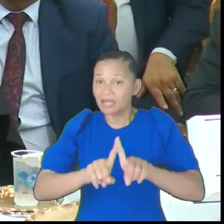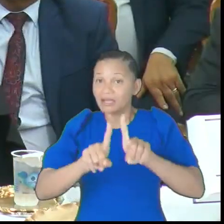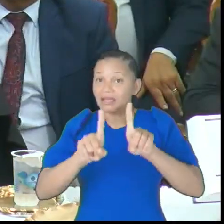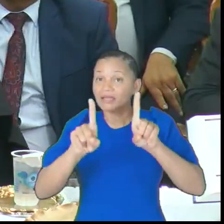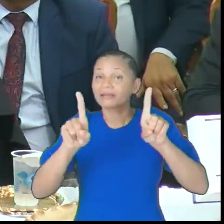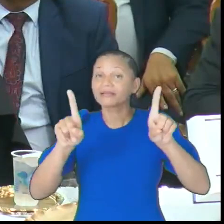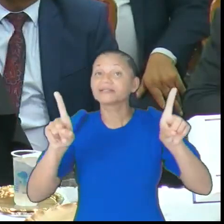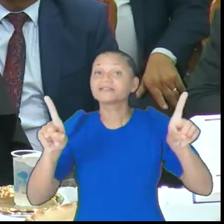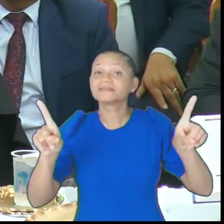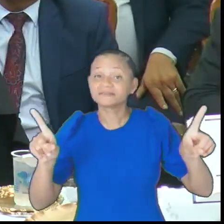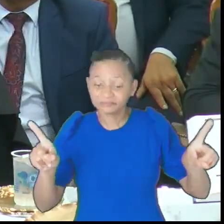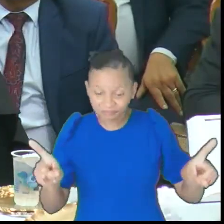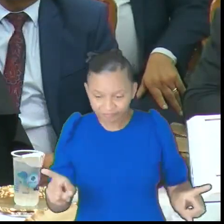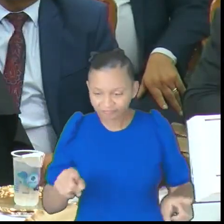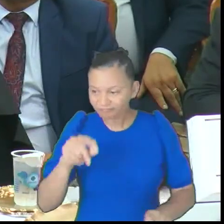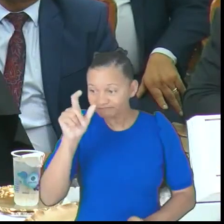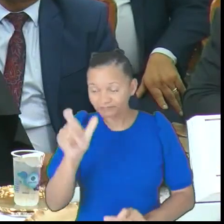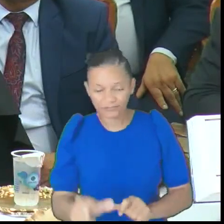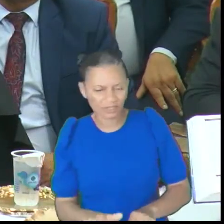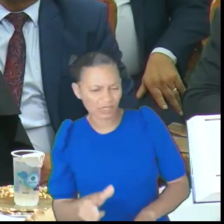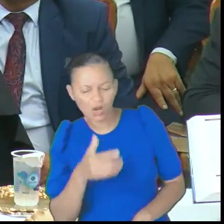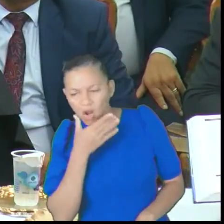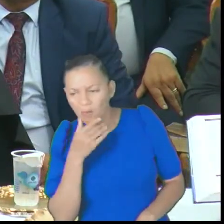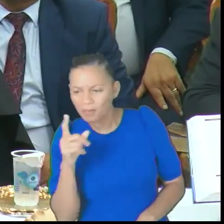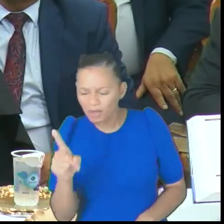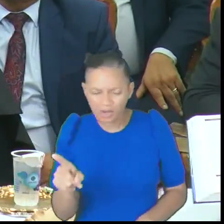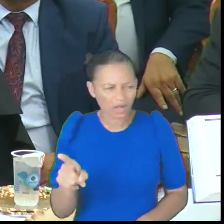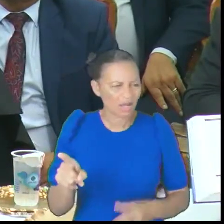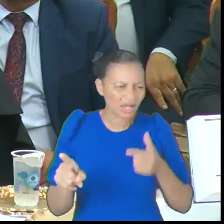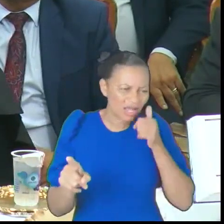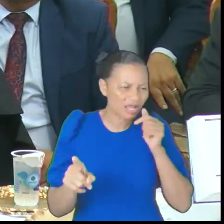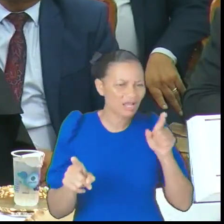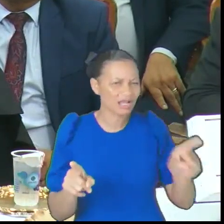Mas aquele ou aquela que